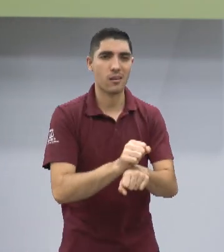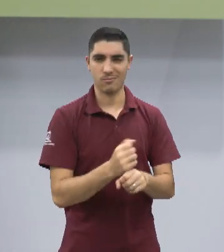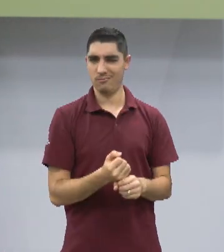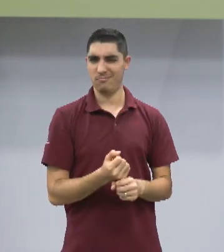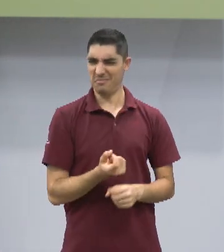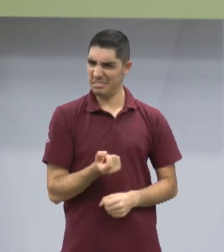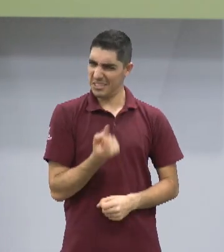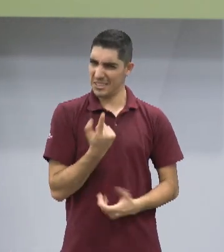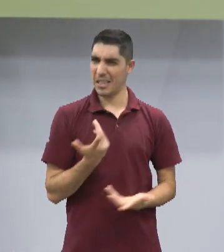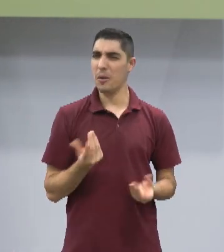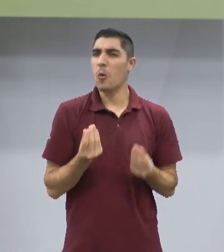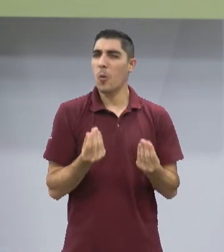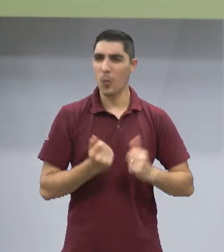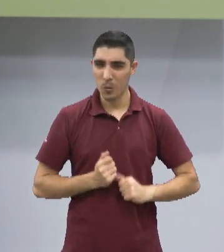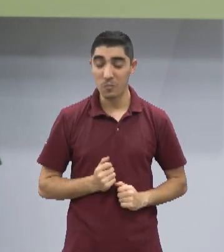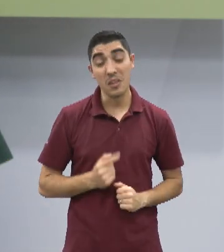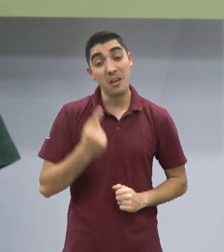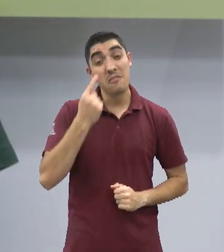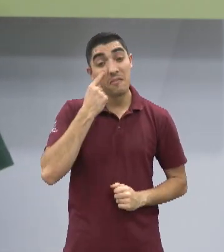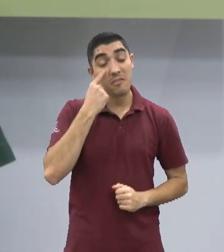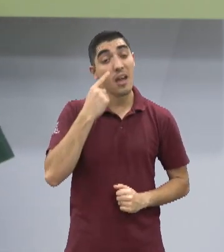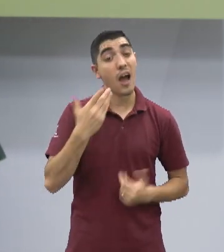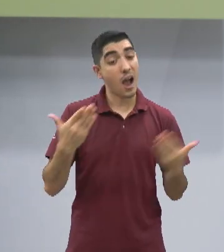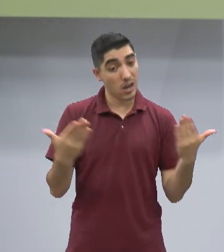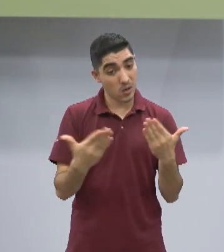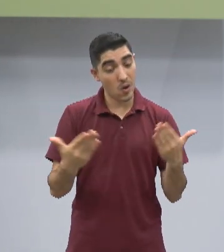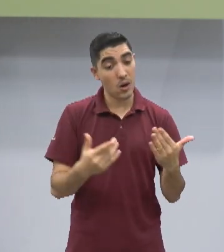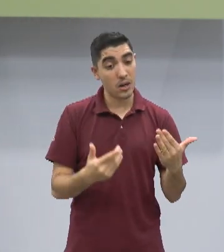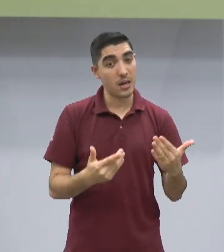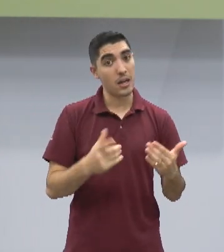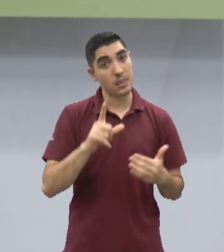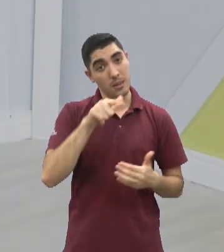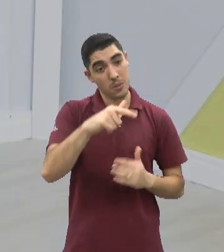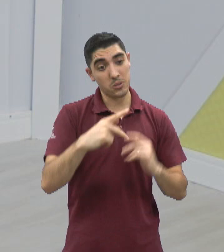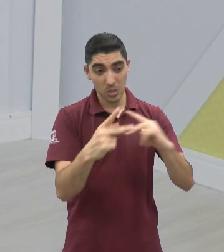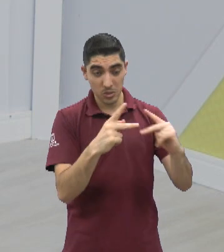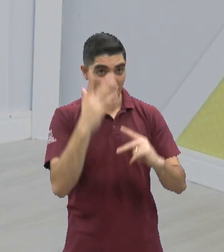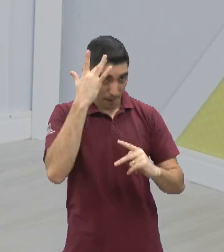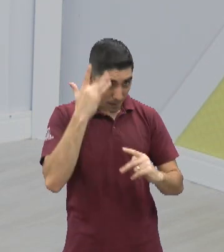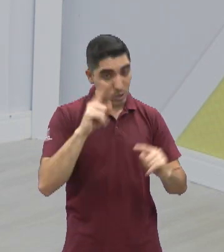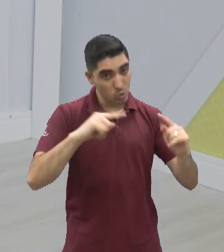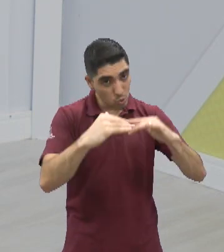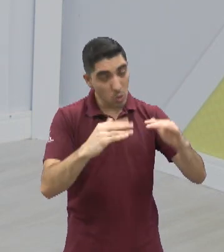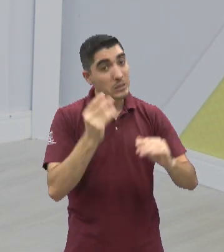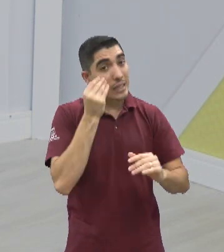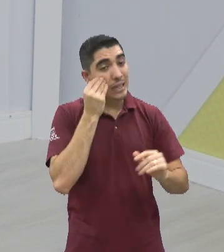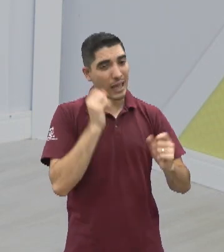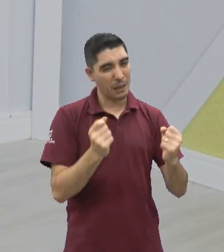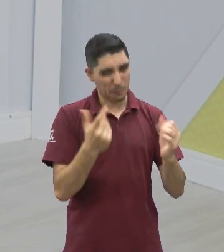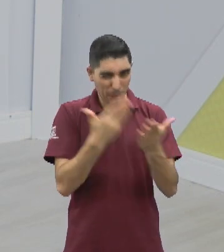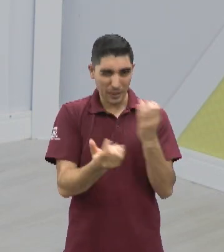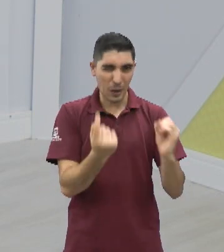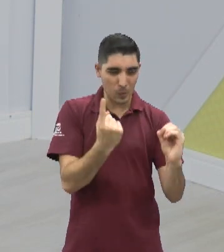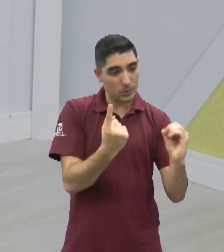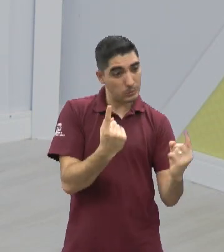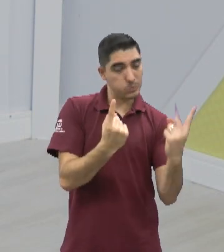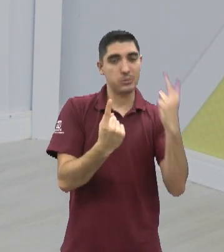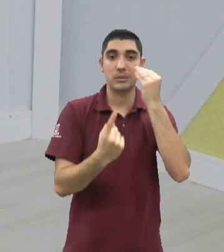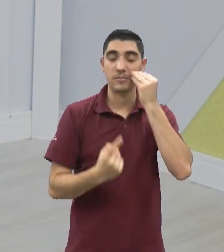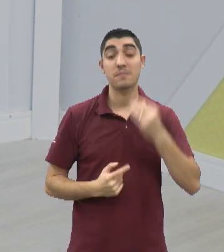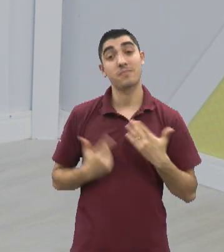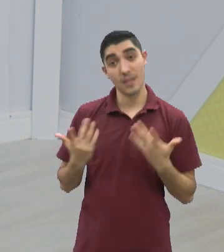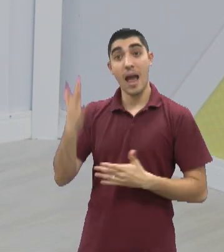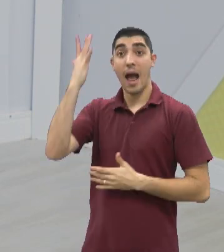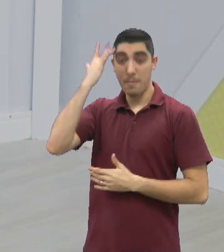São José consegue aí no decorrer da partida virar esse jogo. Vamos torcer, sexta-feira a gente traz os detalhes desta continuação